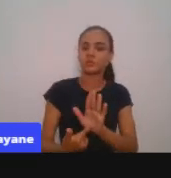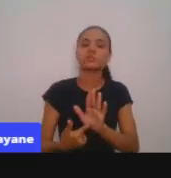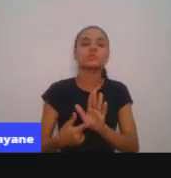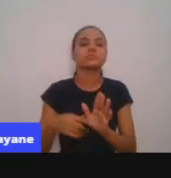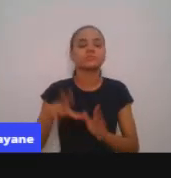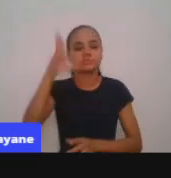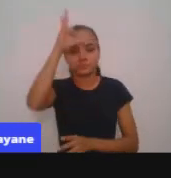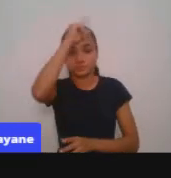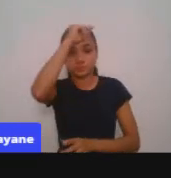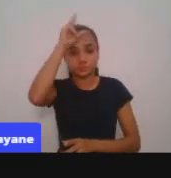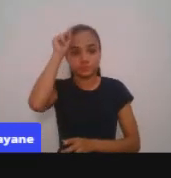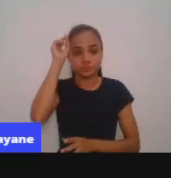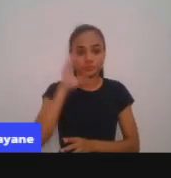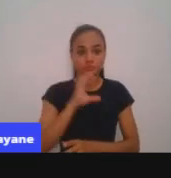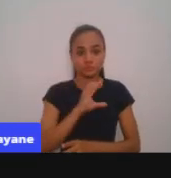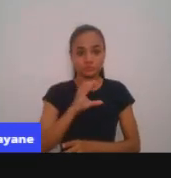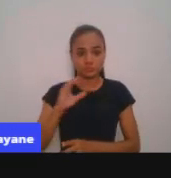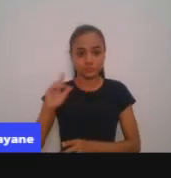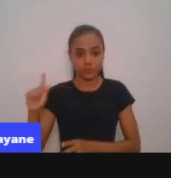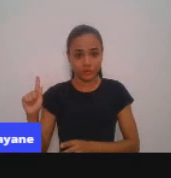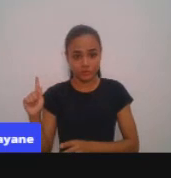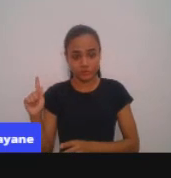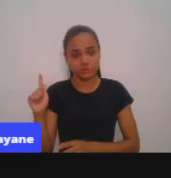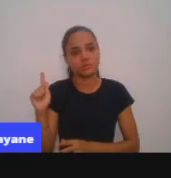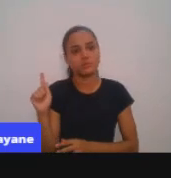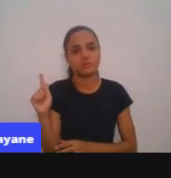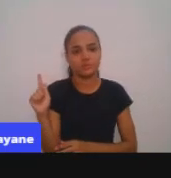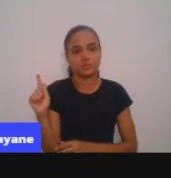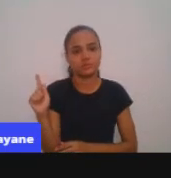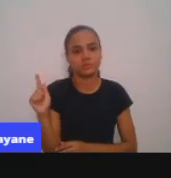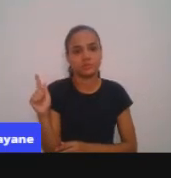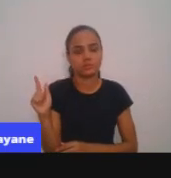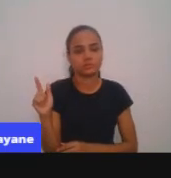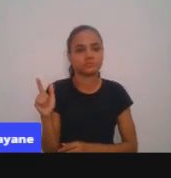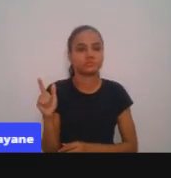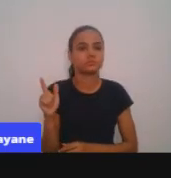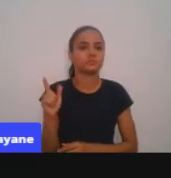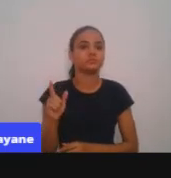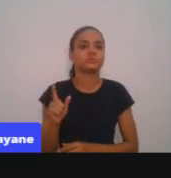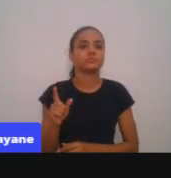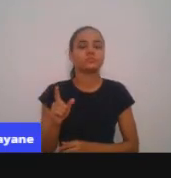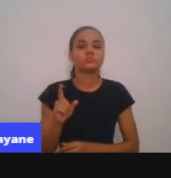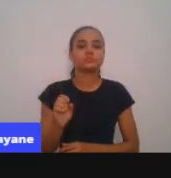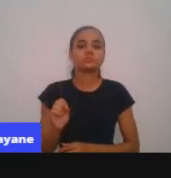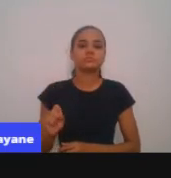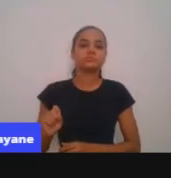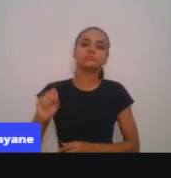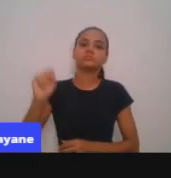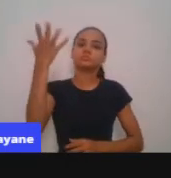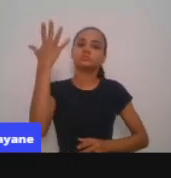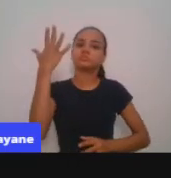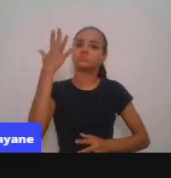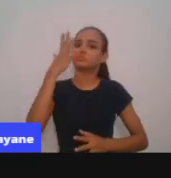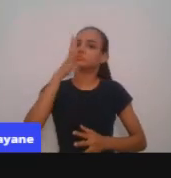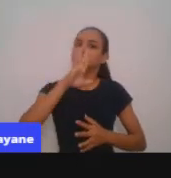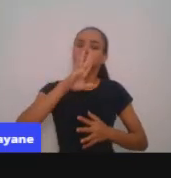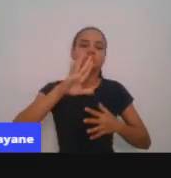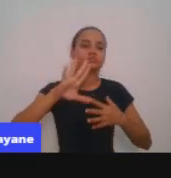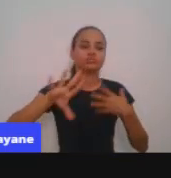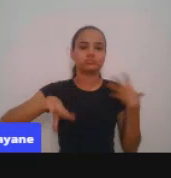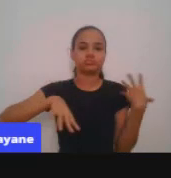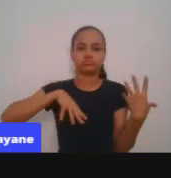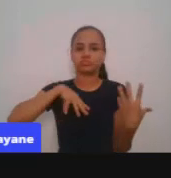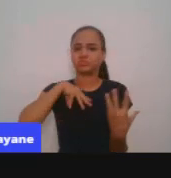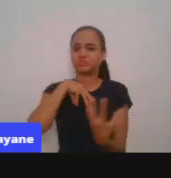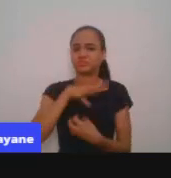Campo Grande, já estava causando muito transtorno no nosso país. E aí, bom,